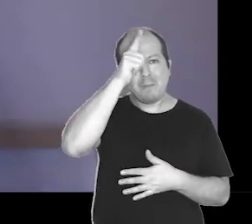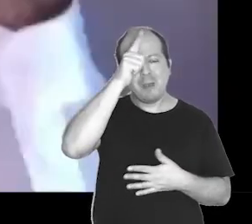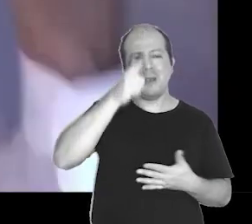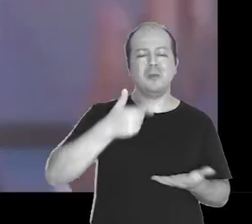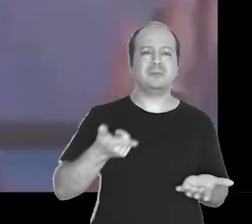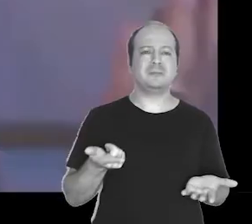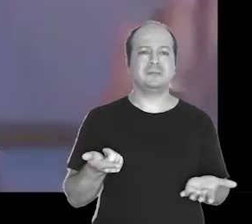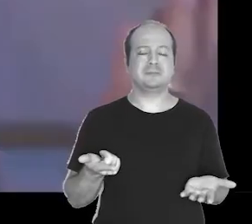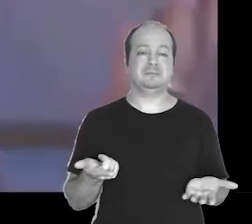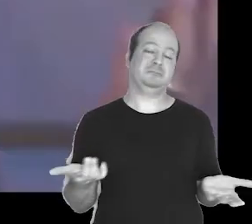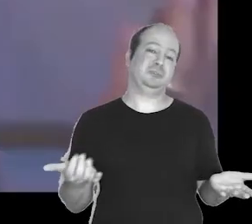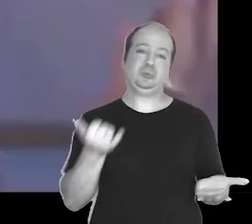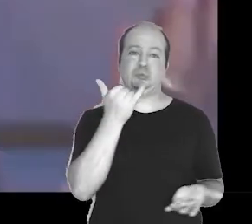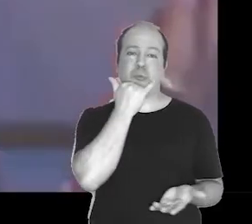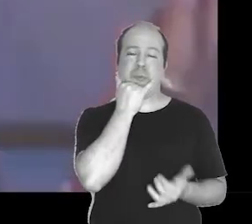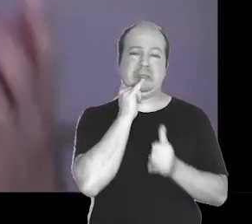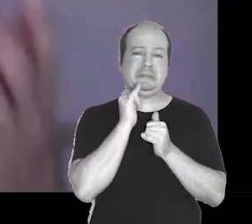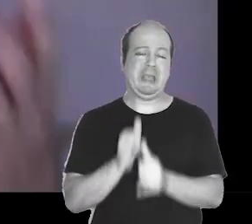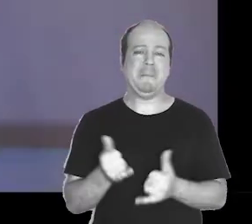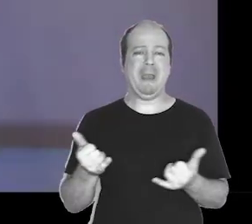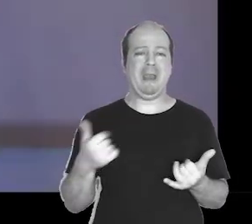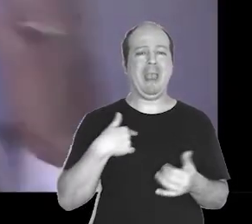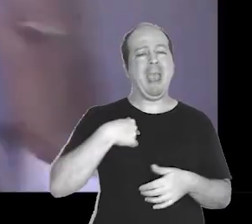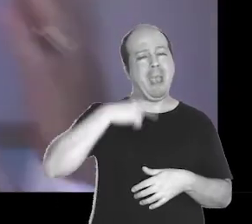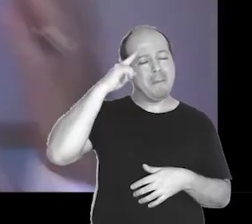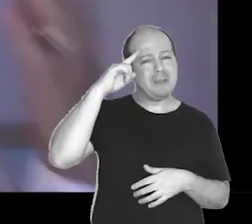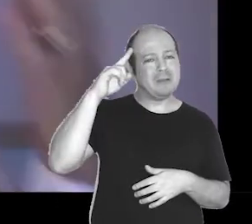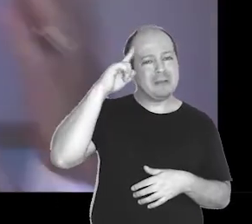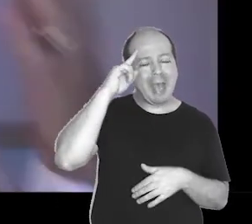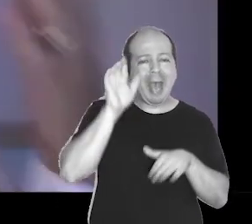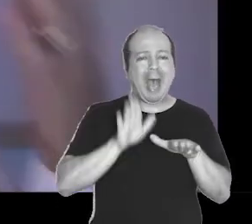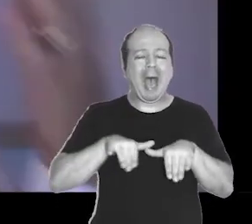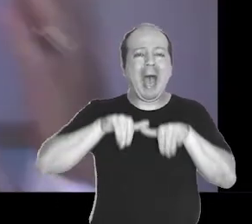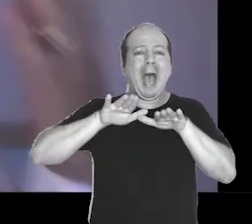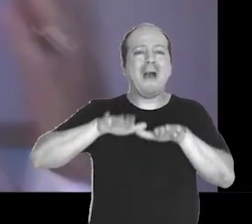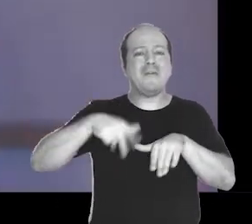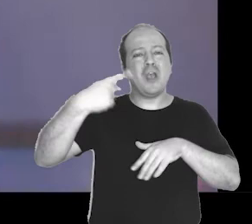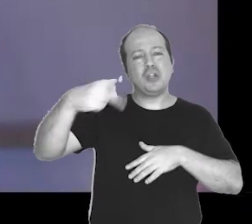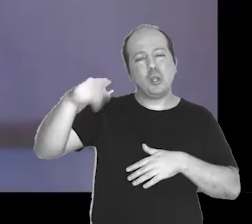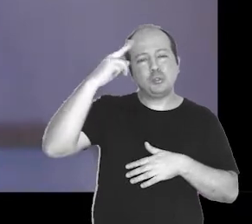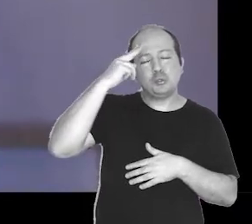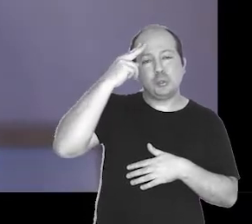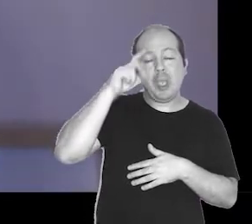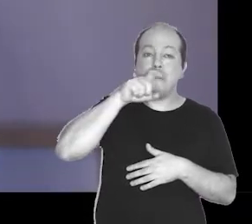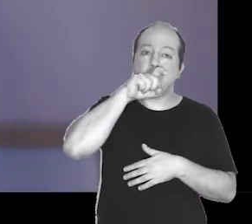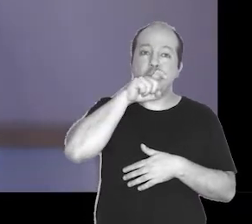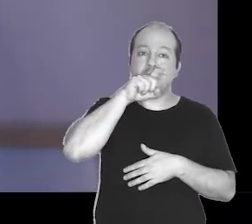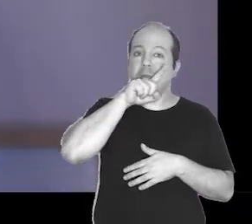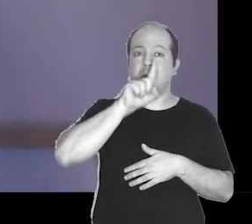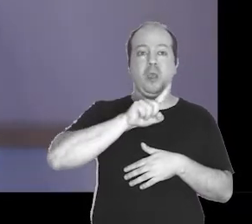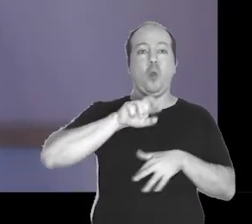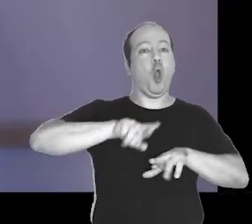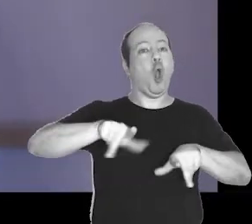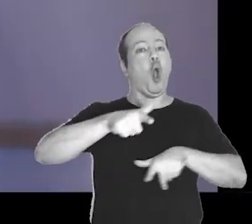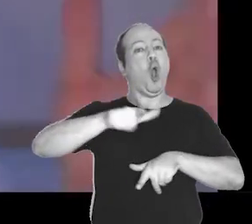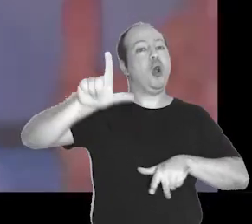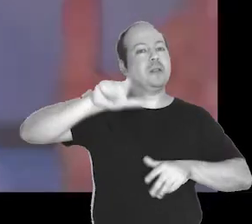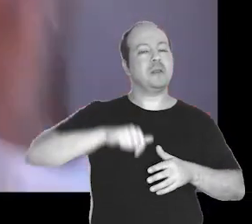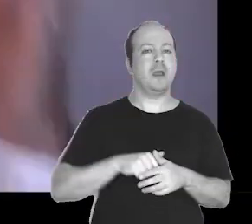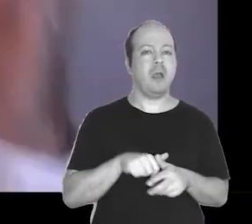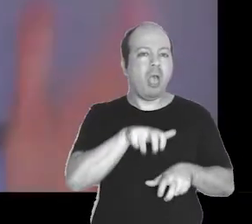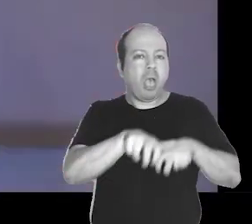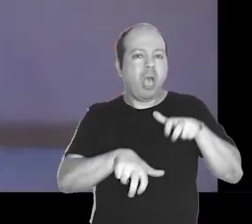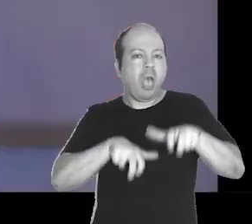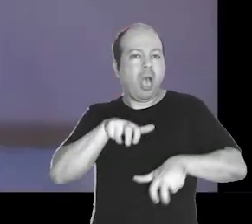que jamais alguém poderia supor que a ave do seu sonho pudesse ser outra que não um abutre. Todos os